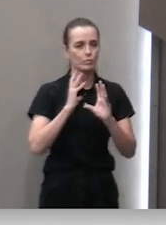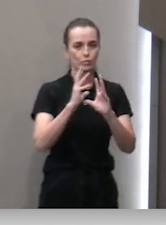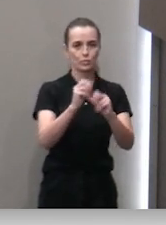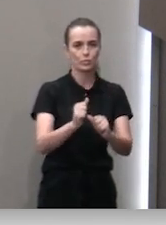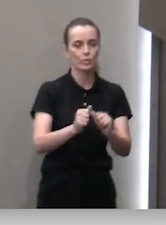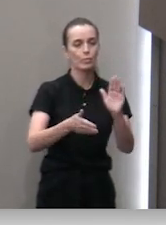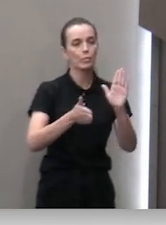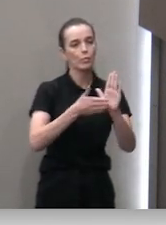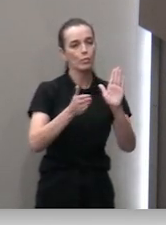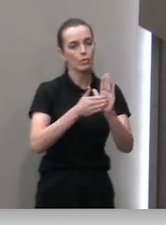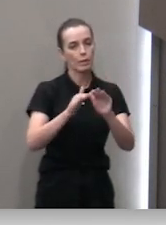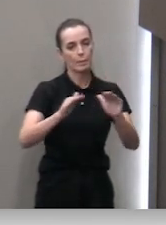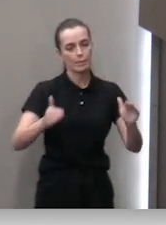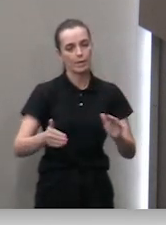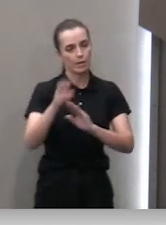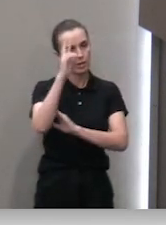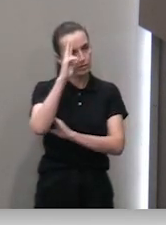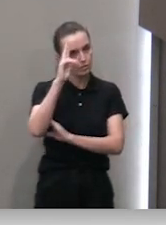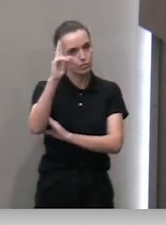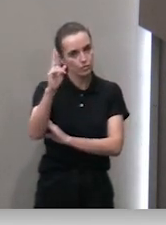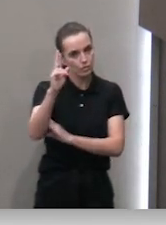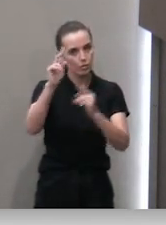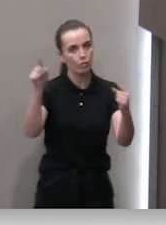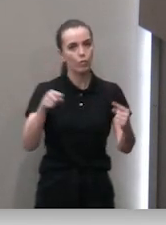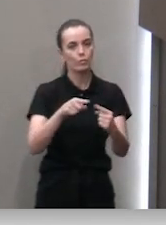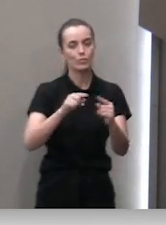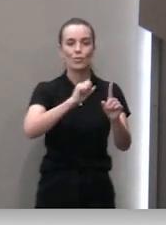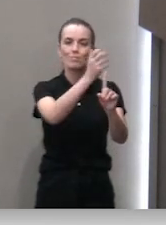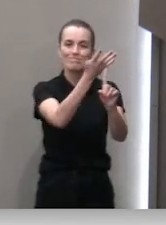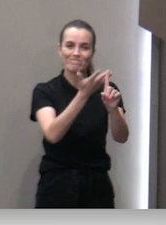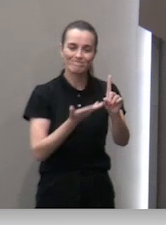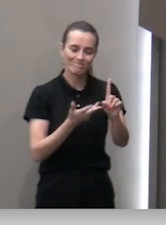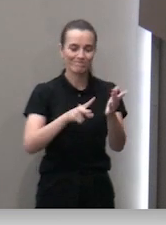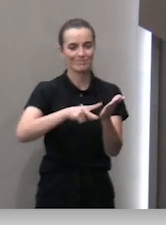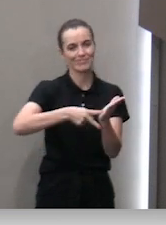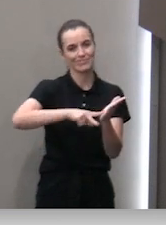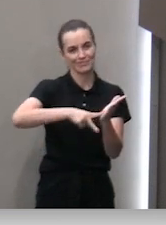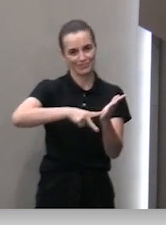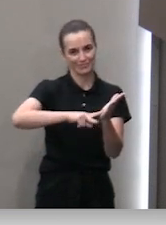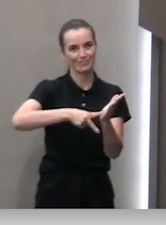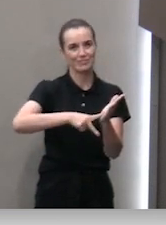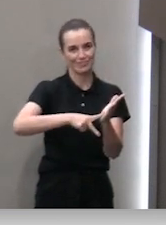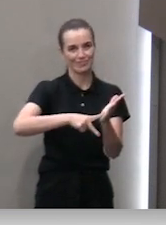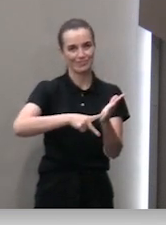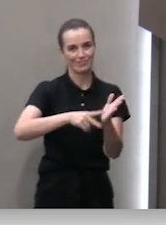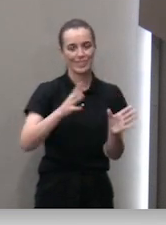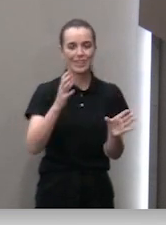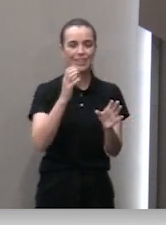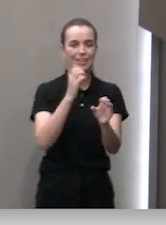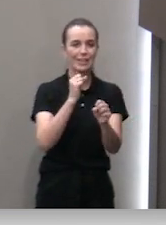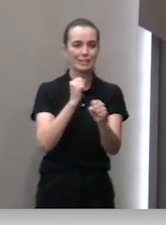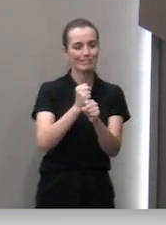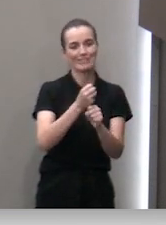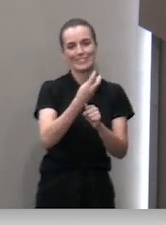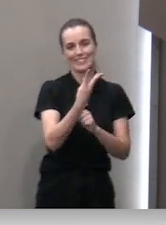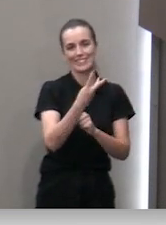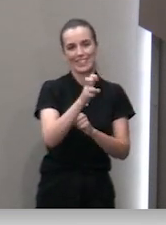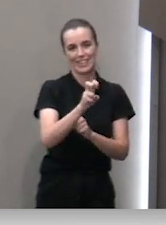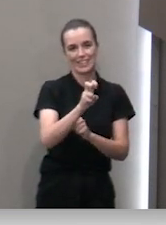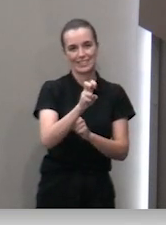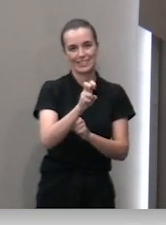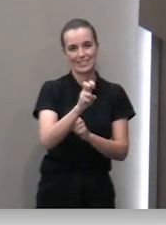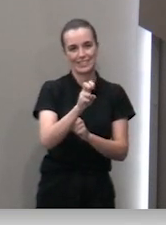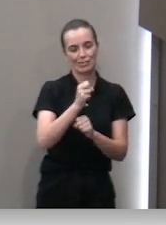mesa diretora com a finalidade de homenagear o Simpasso pelos seus 35 anos de atuação